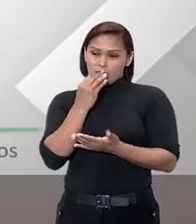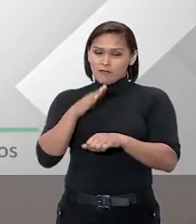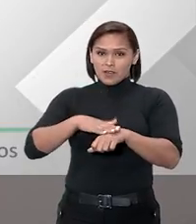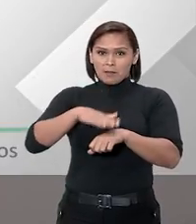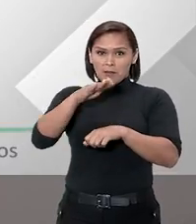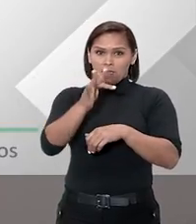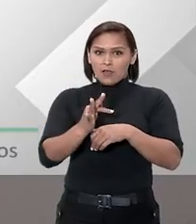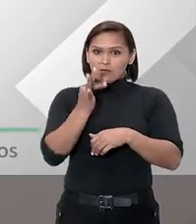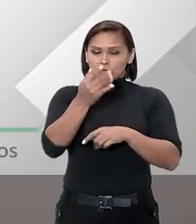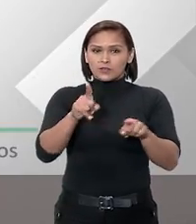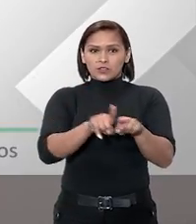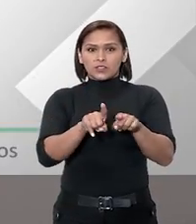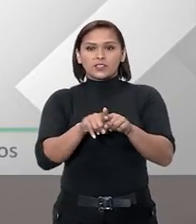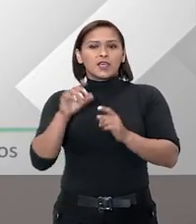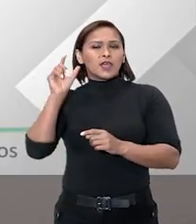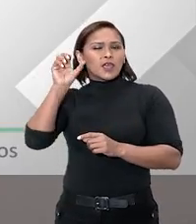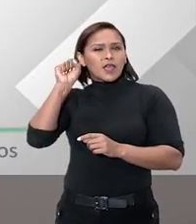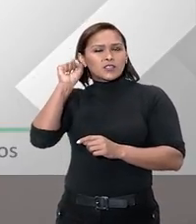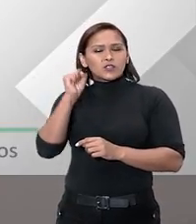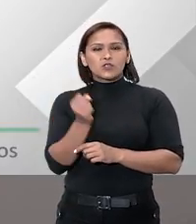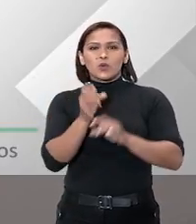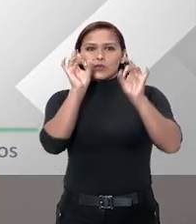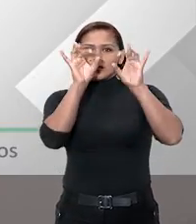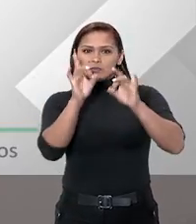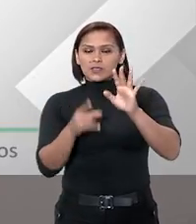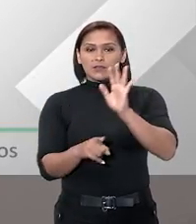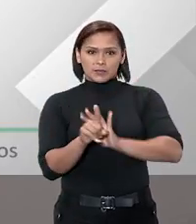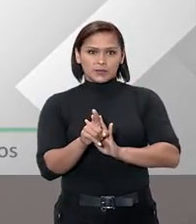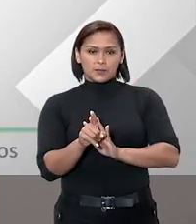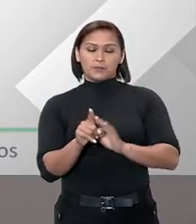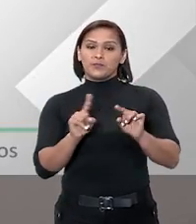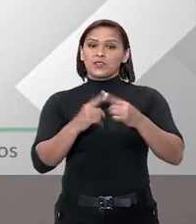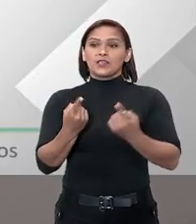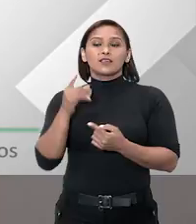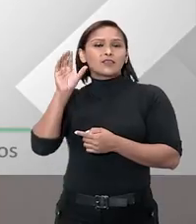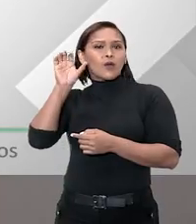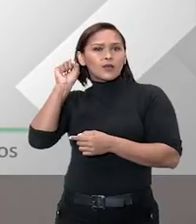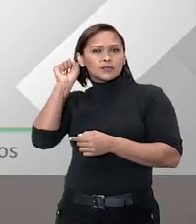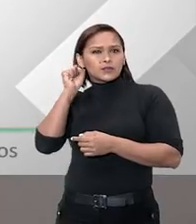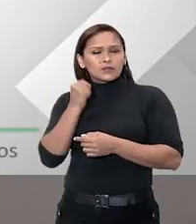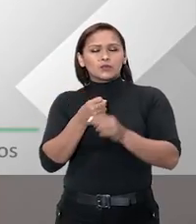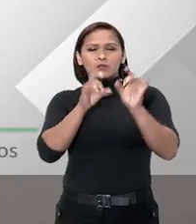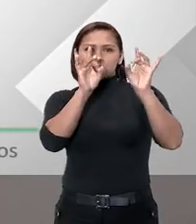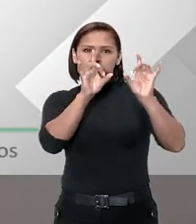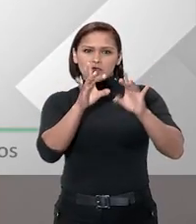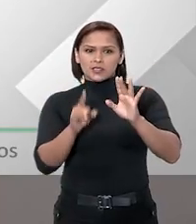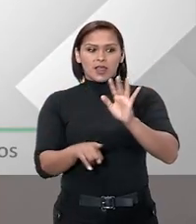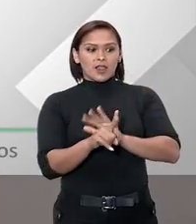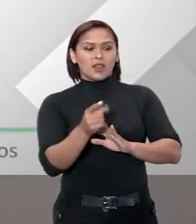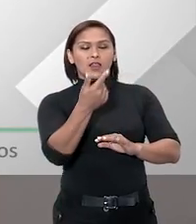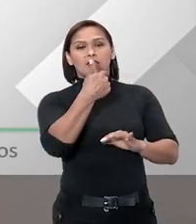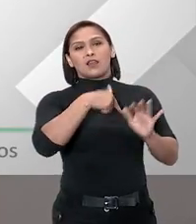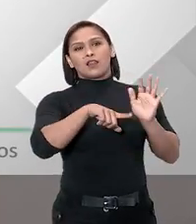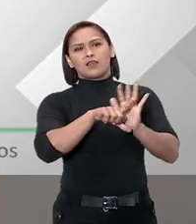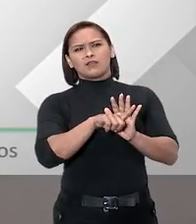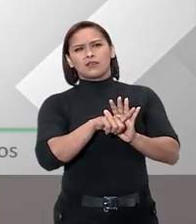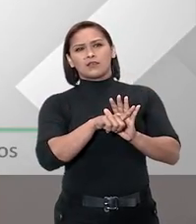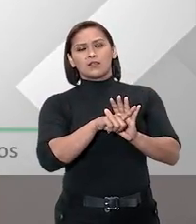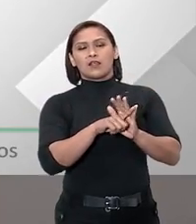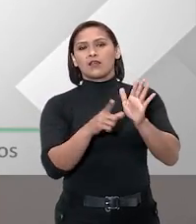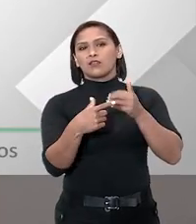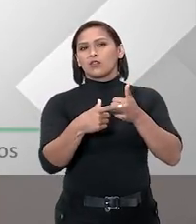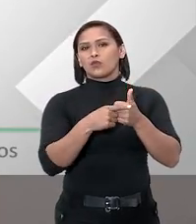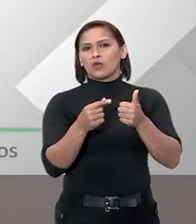pouquinho mais adiante, e da escuta especializada, que foi a sua pergunta. Então, a escuta especializada, ela está lá